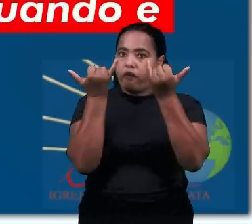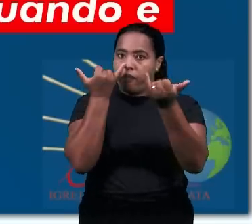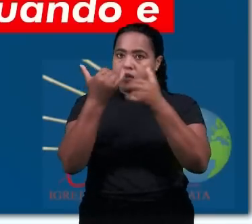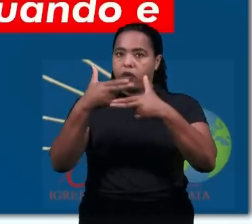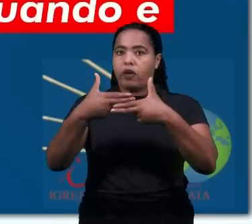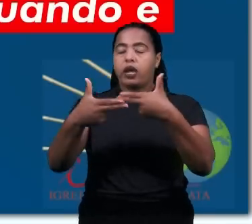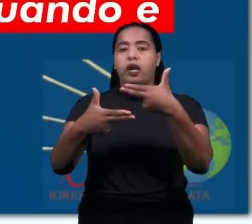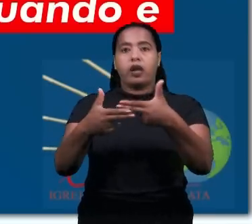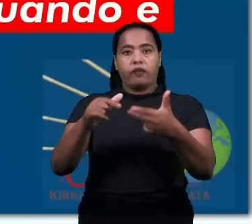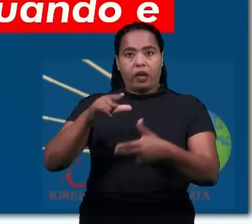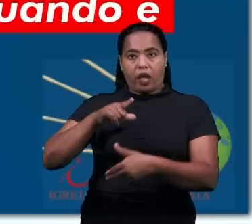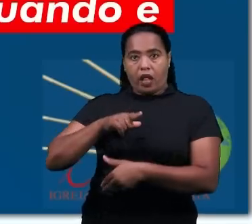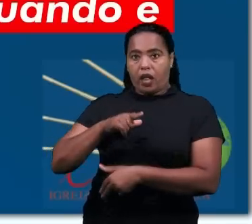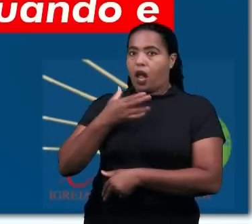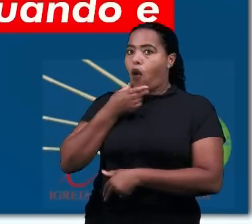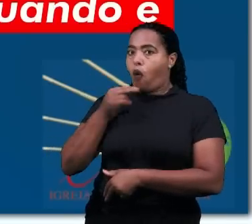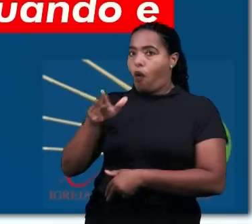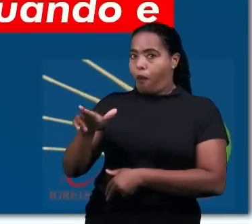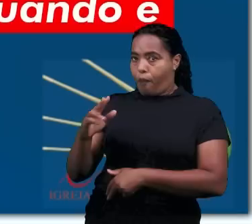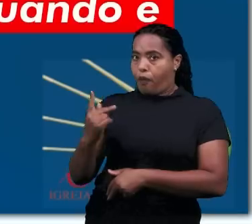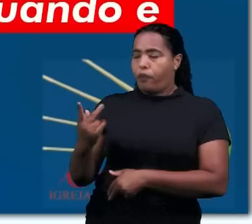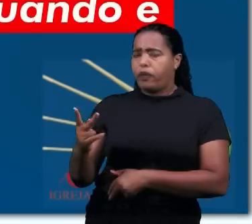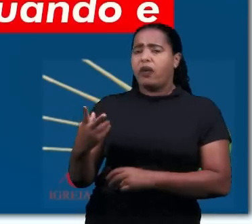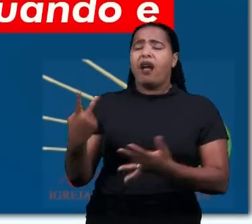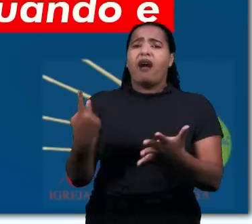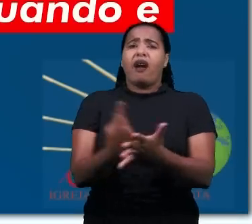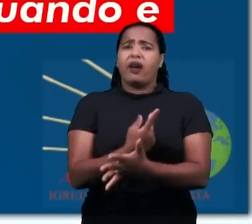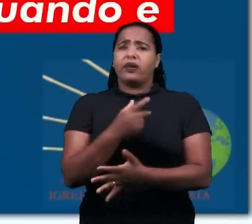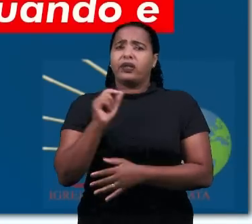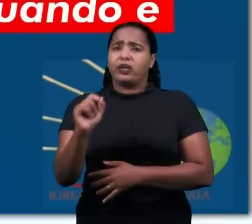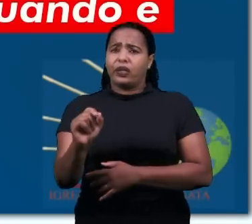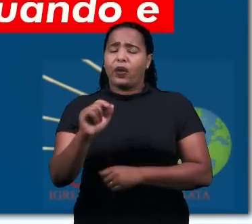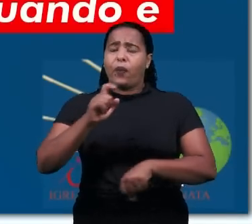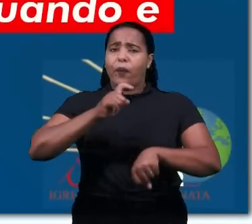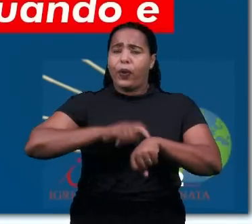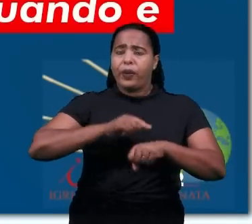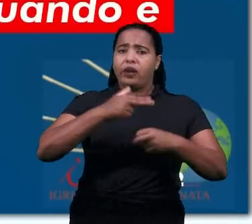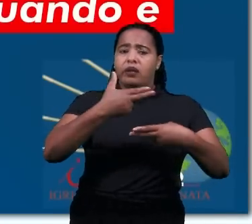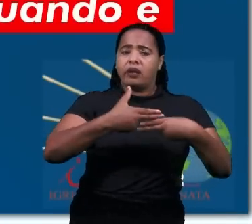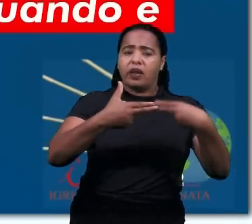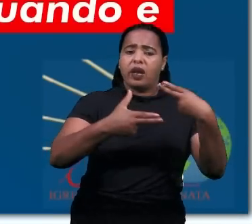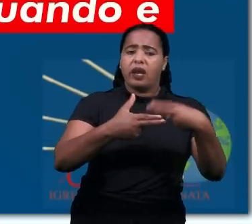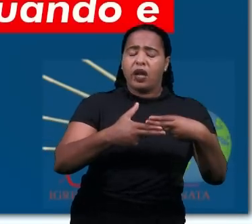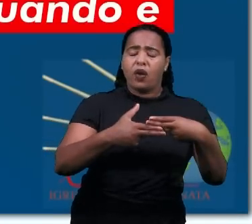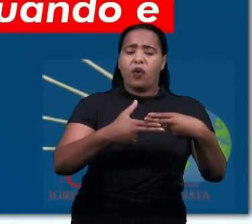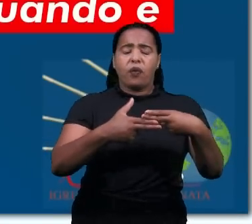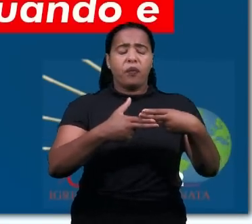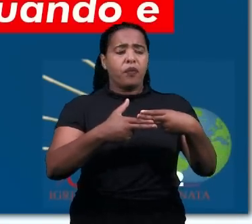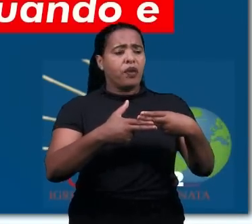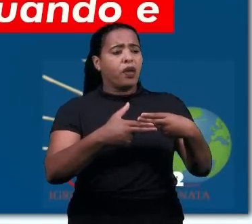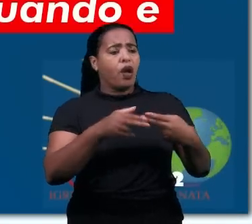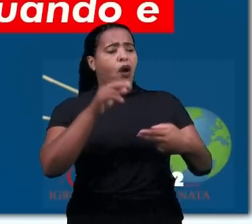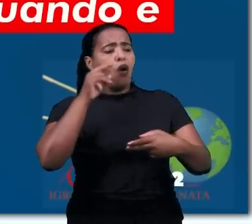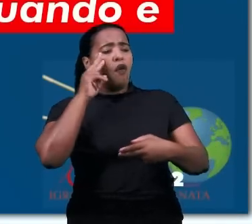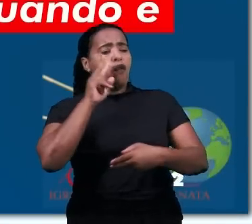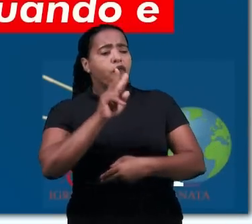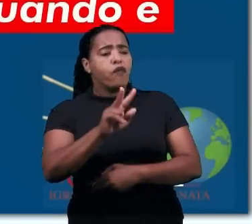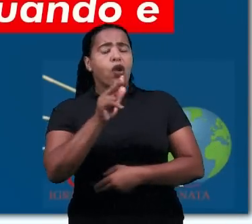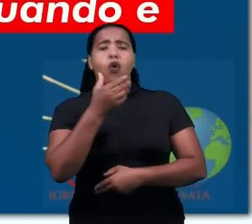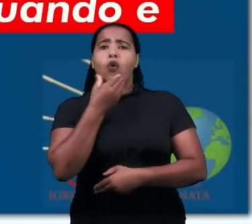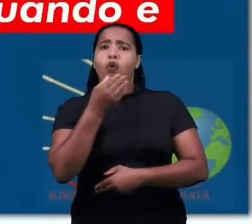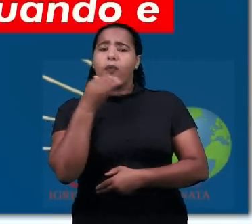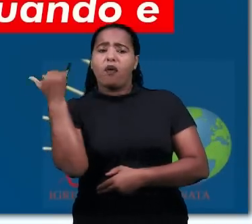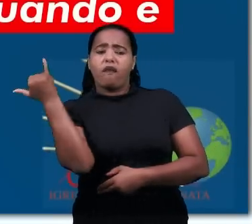irmão. E sucedeu que, ouvindo eu estas palavras, ele disse o seguinte: